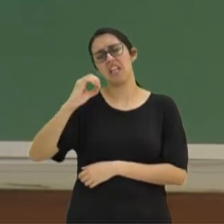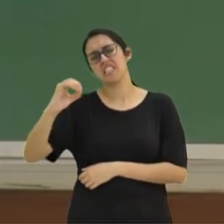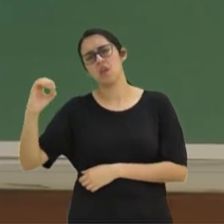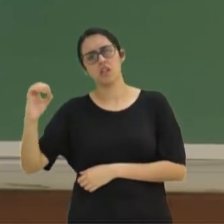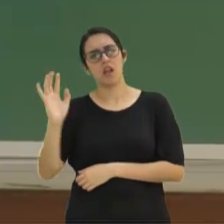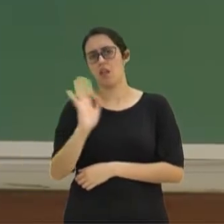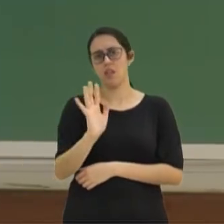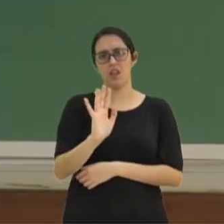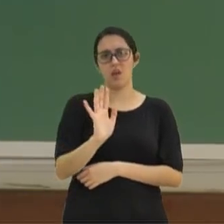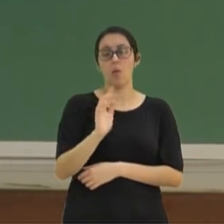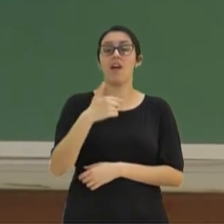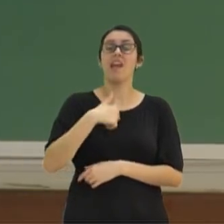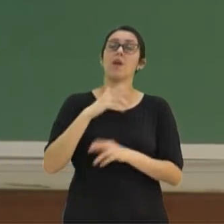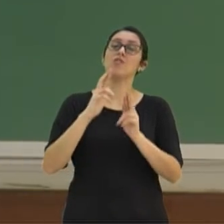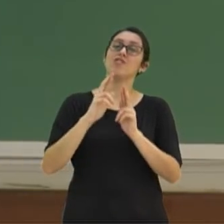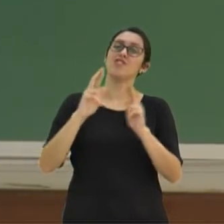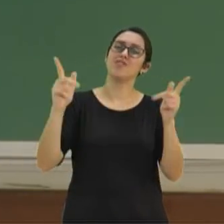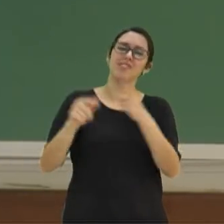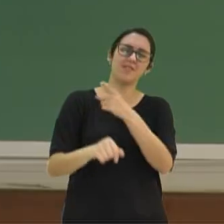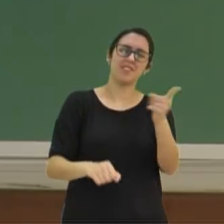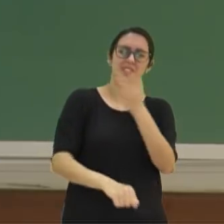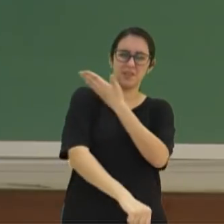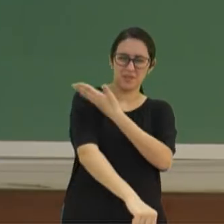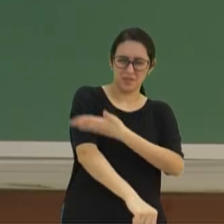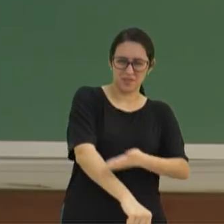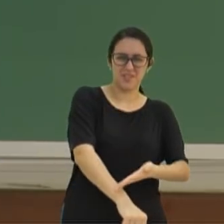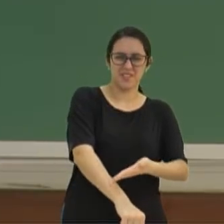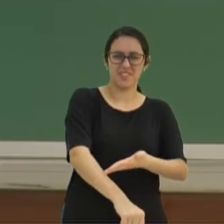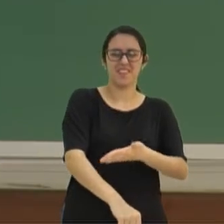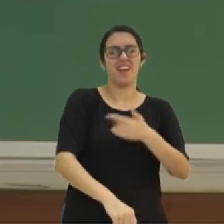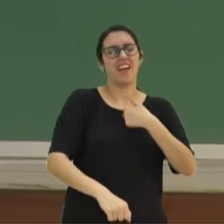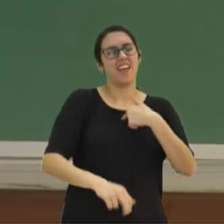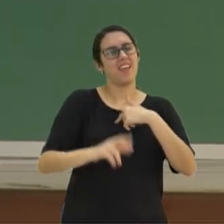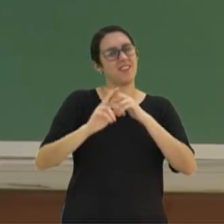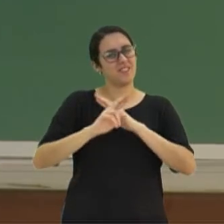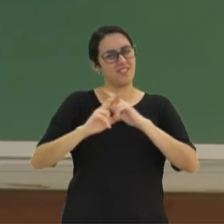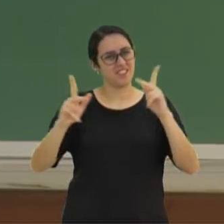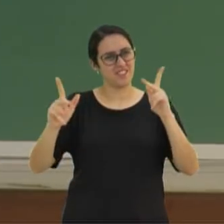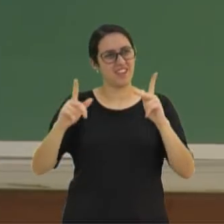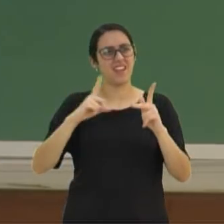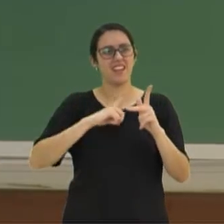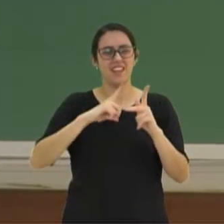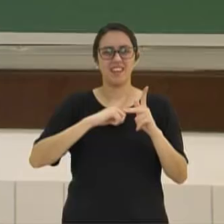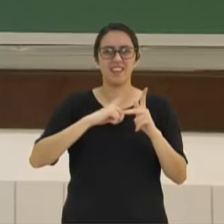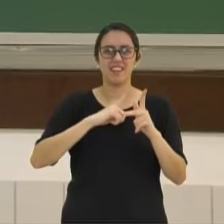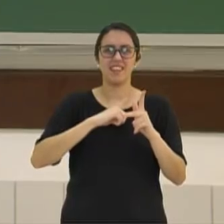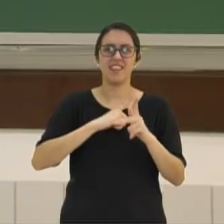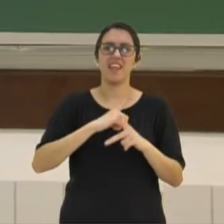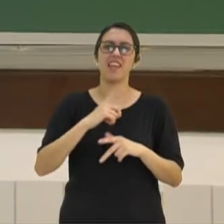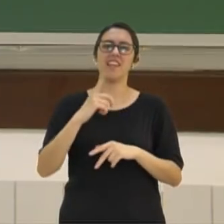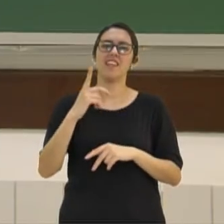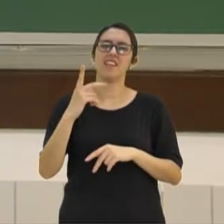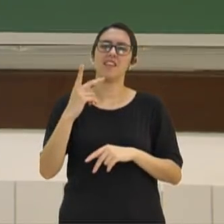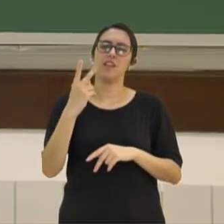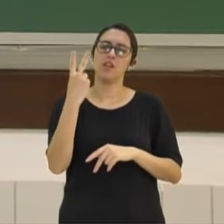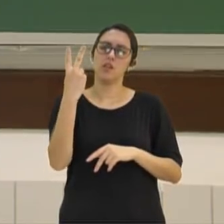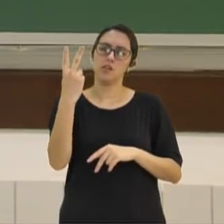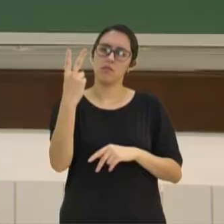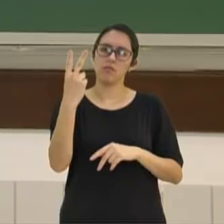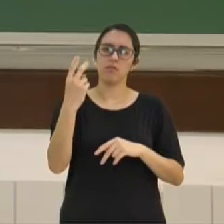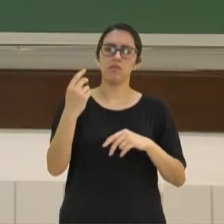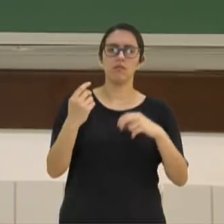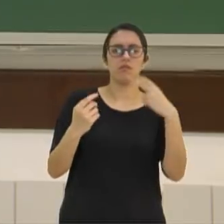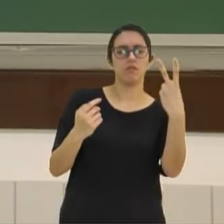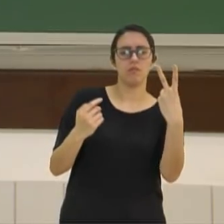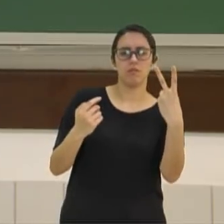pouquinho diferente do que vocês estão acostumados a fazer conta com vírgula. Lembra da balancinha que a professora fala? Tem 2 casas decimais aqui, eu coloco